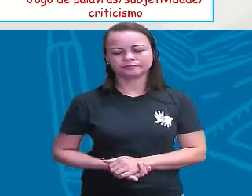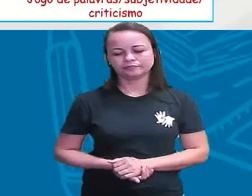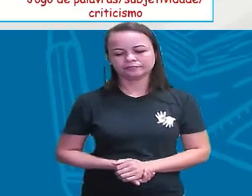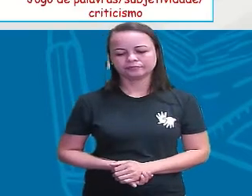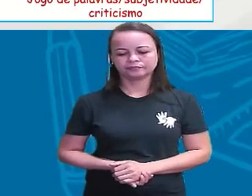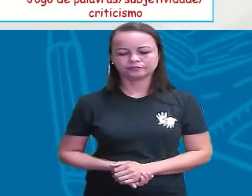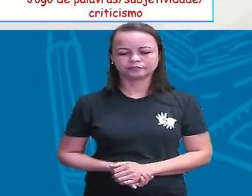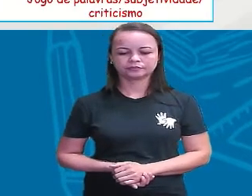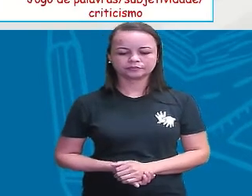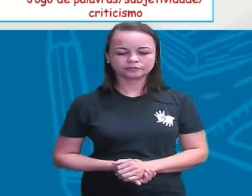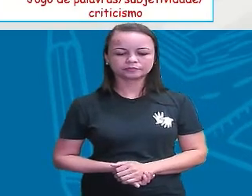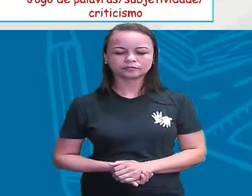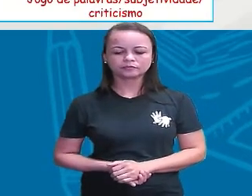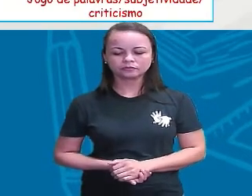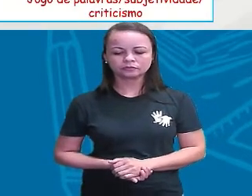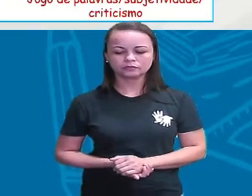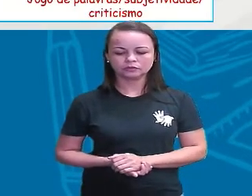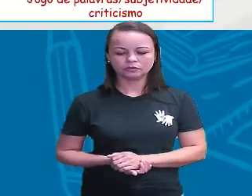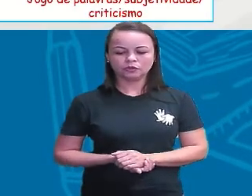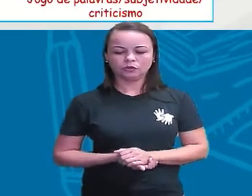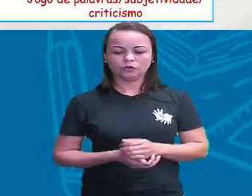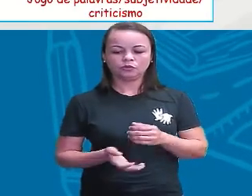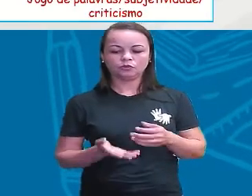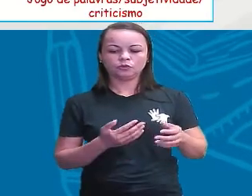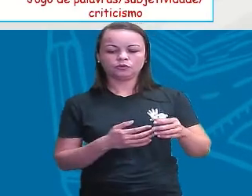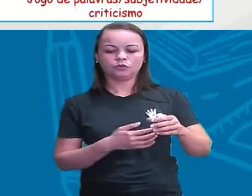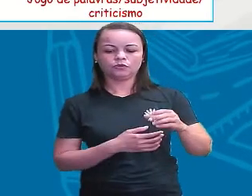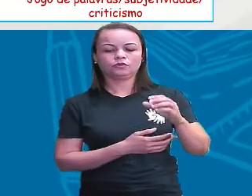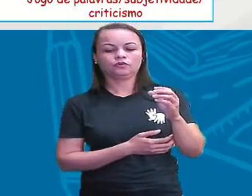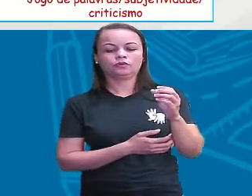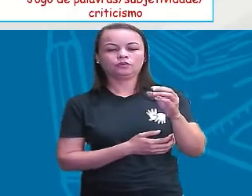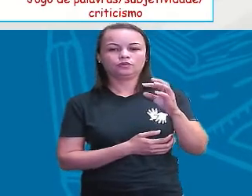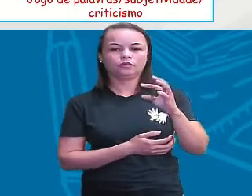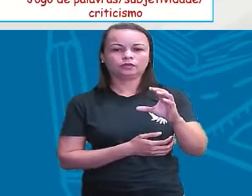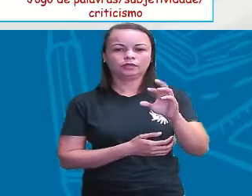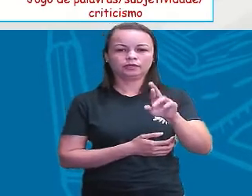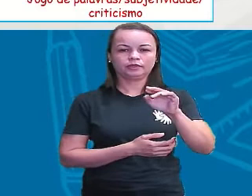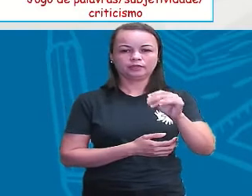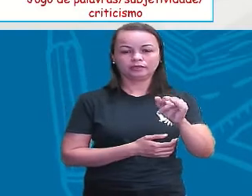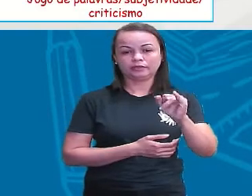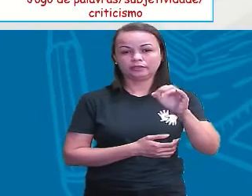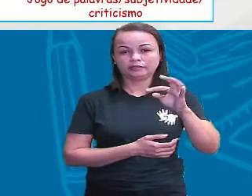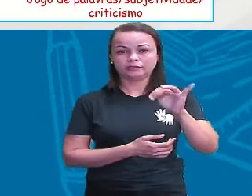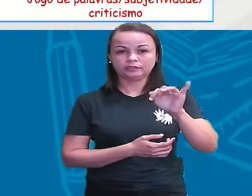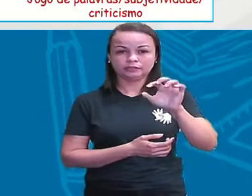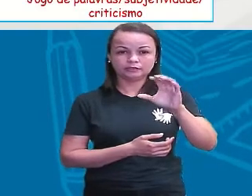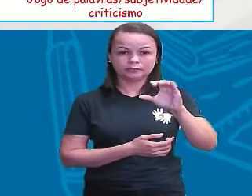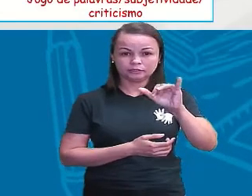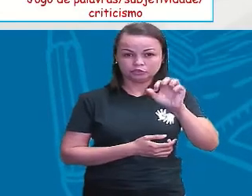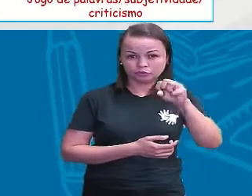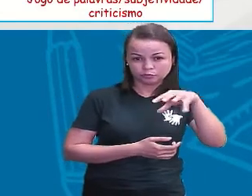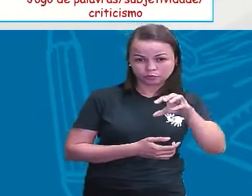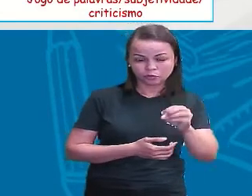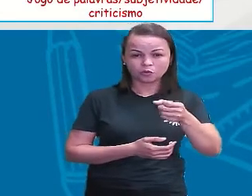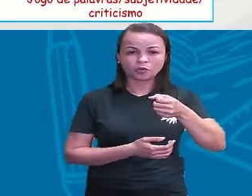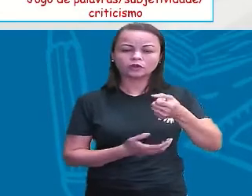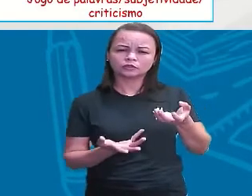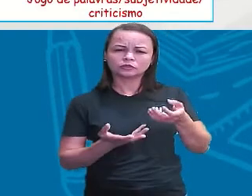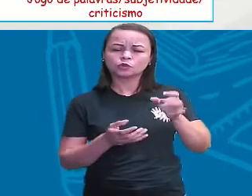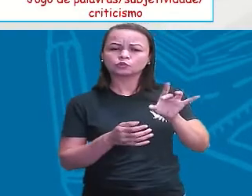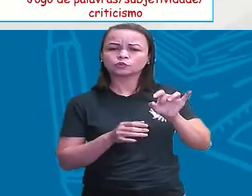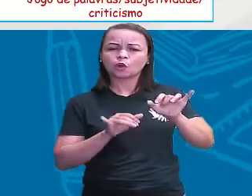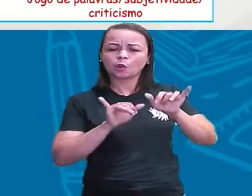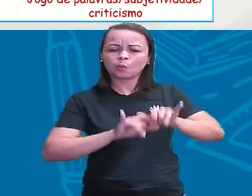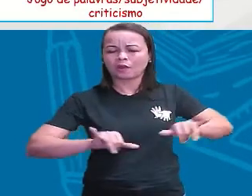O criticismo também, né? Onde o autor ele não apenas vai mostrar o que aconteceu, ele não vai dar apenas uma notícia, mas ele vai